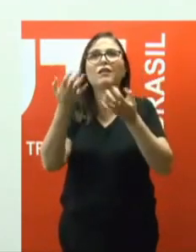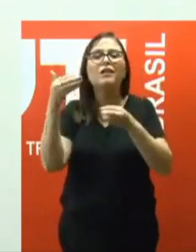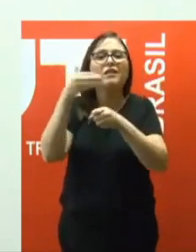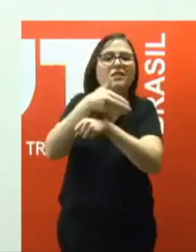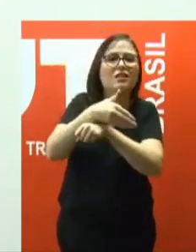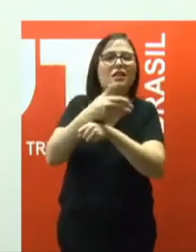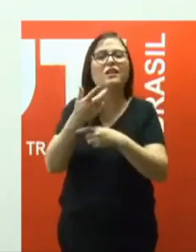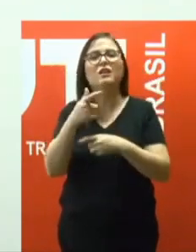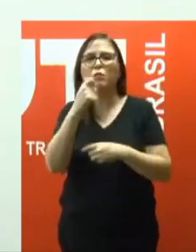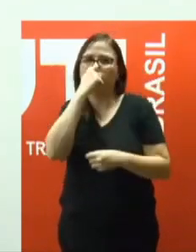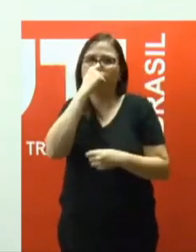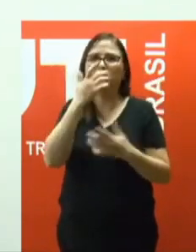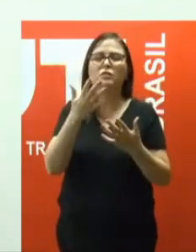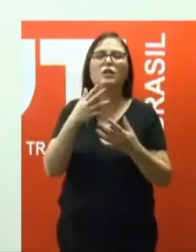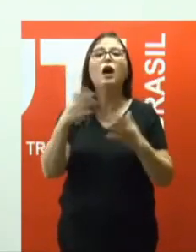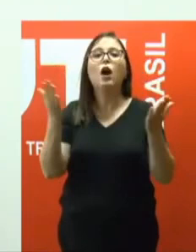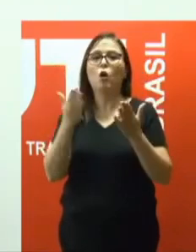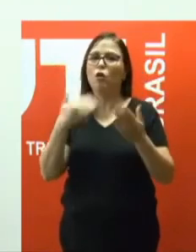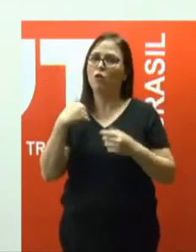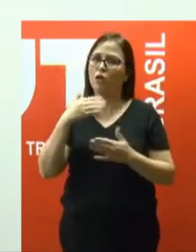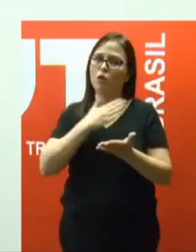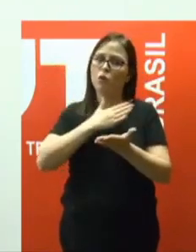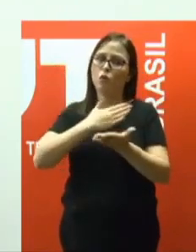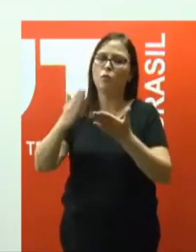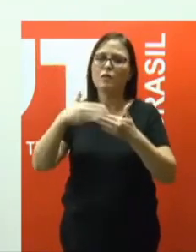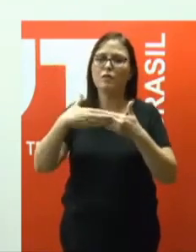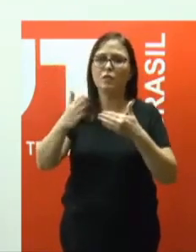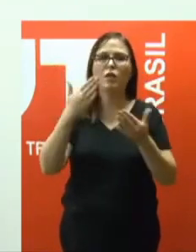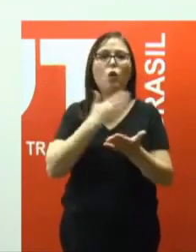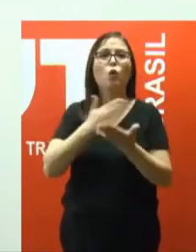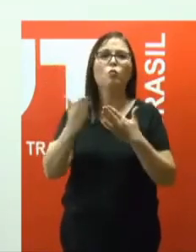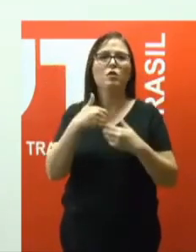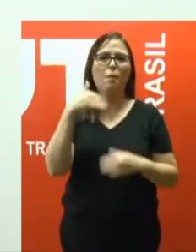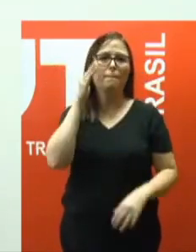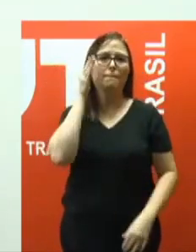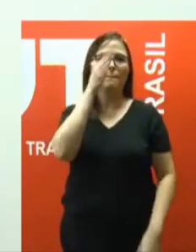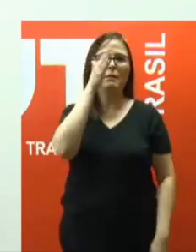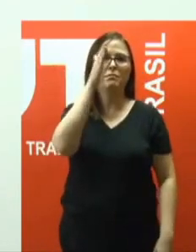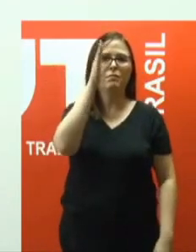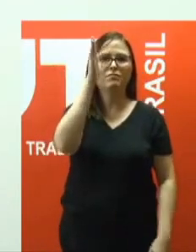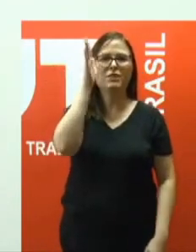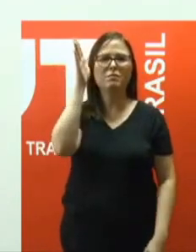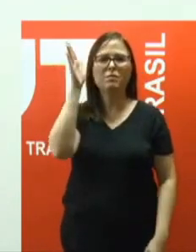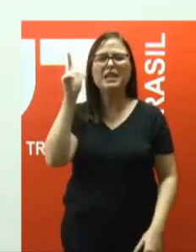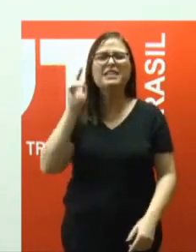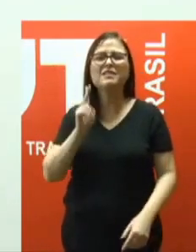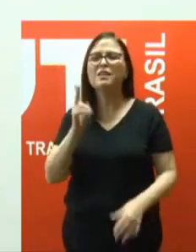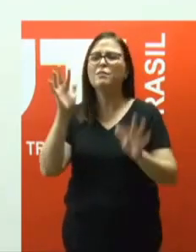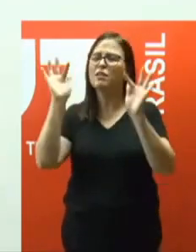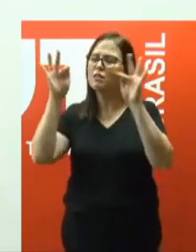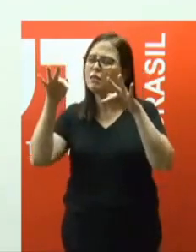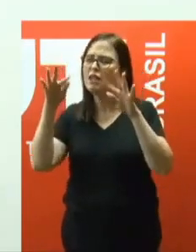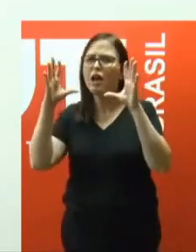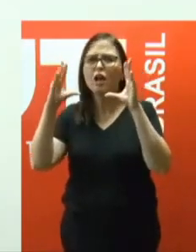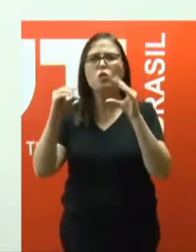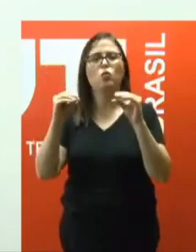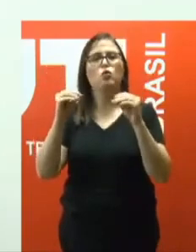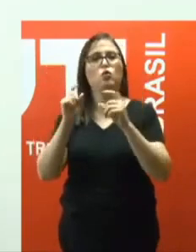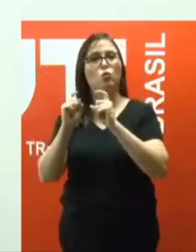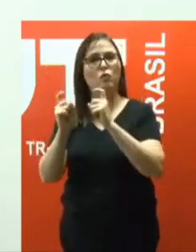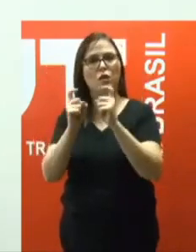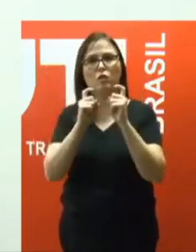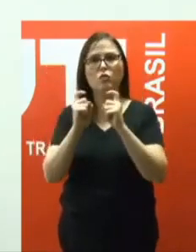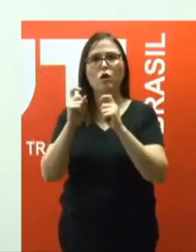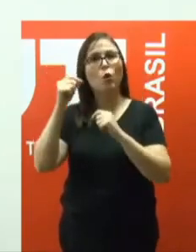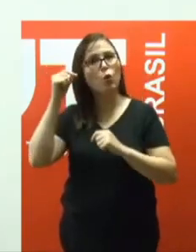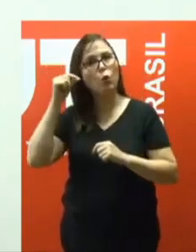E nós vamos começar a andar o Brasil agora. E cada lugar que a gente for, a gente vai querer terminar sempre à noite com uma reunião